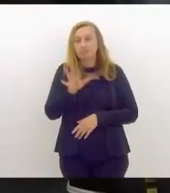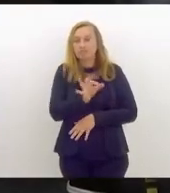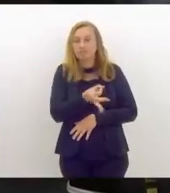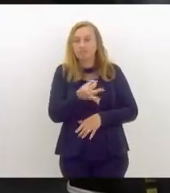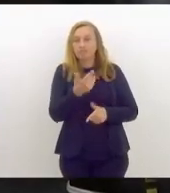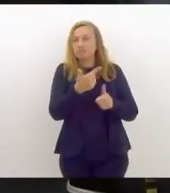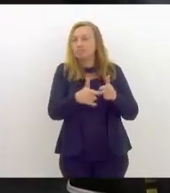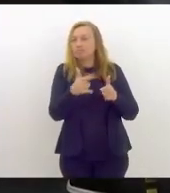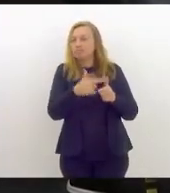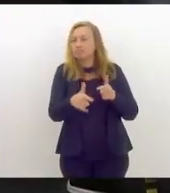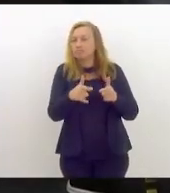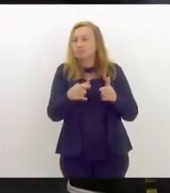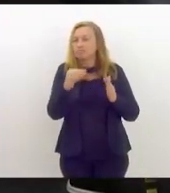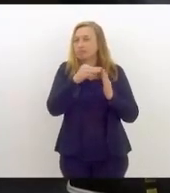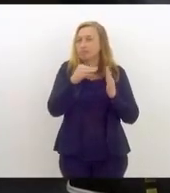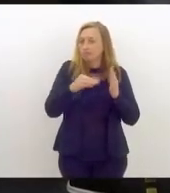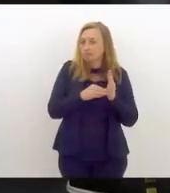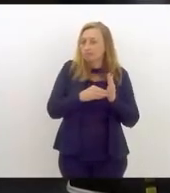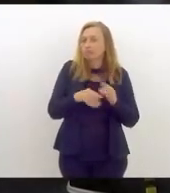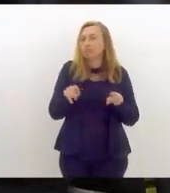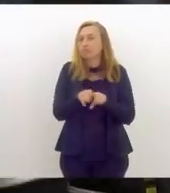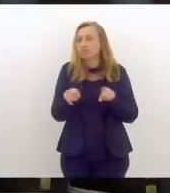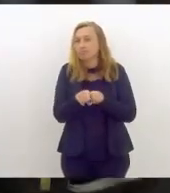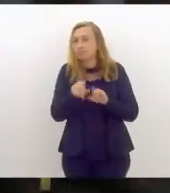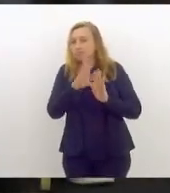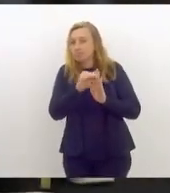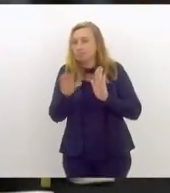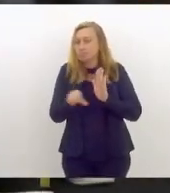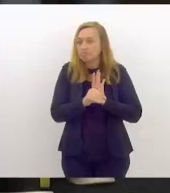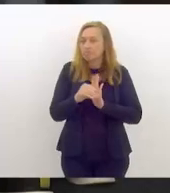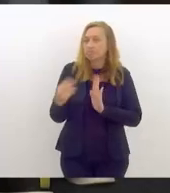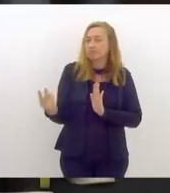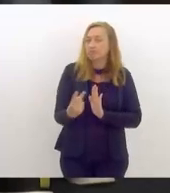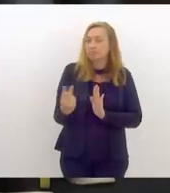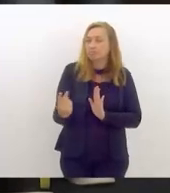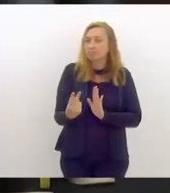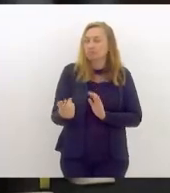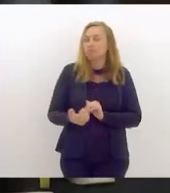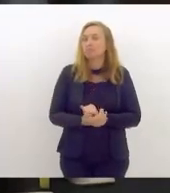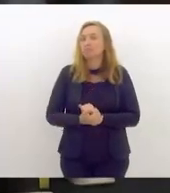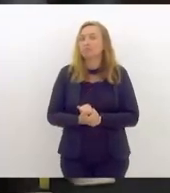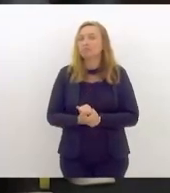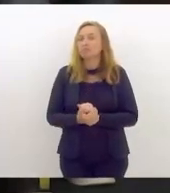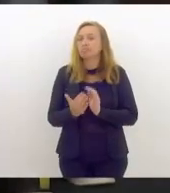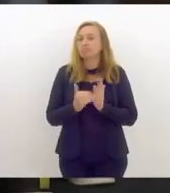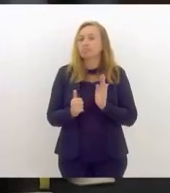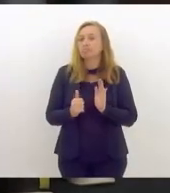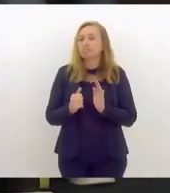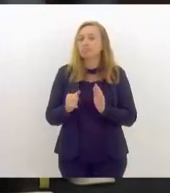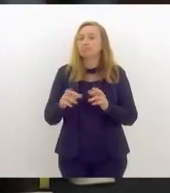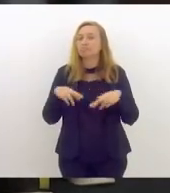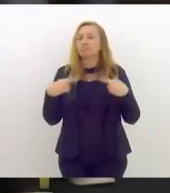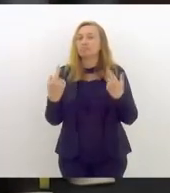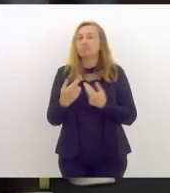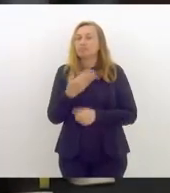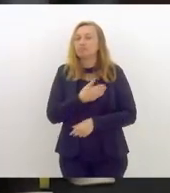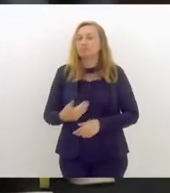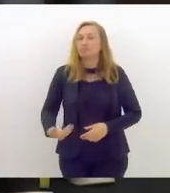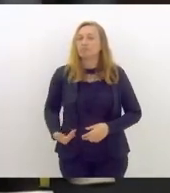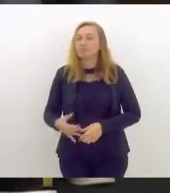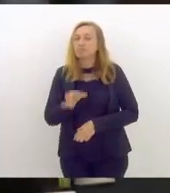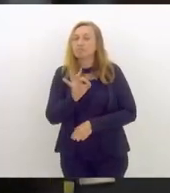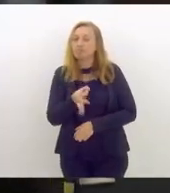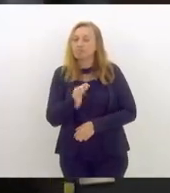de método e um problema de conteúdo, e ambos serão dirimidos na audiência pública, com